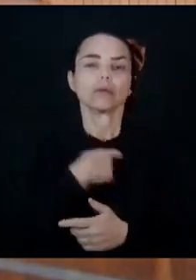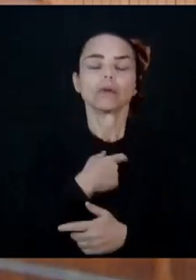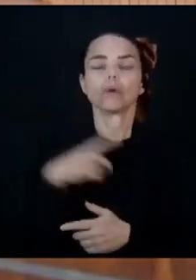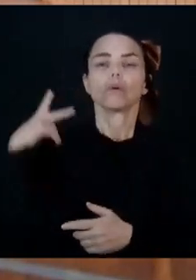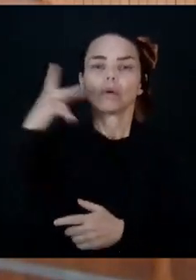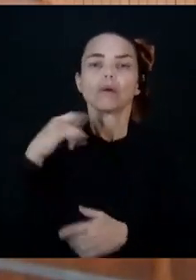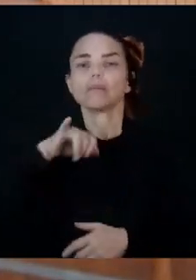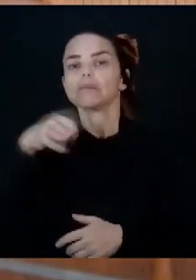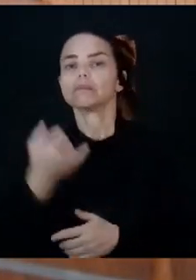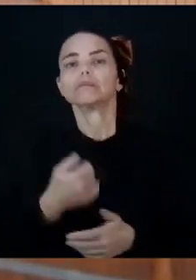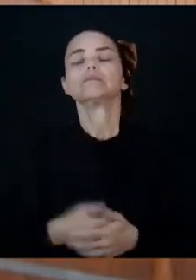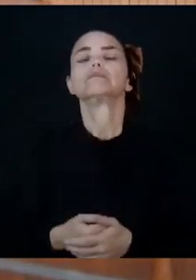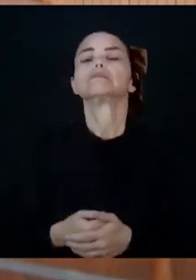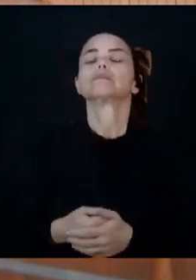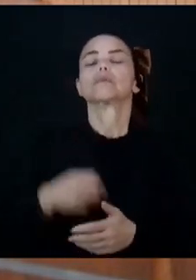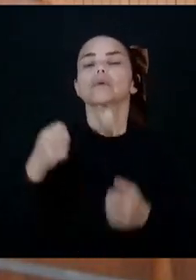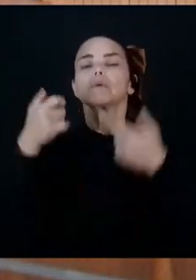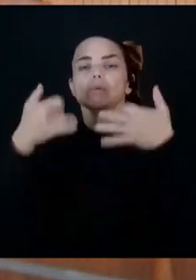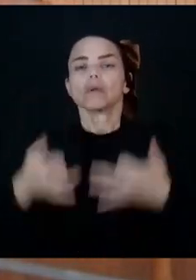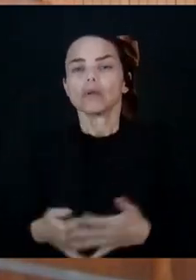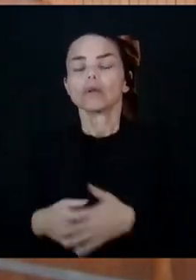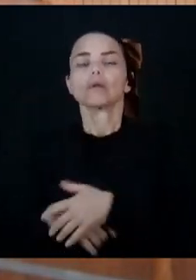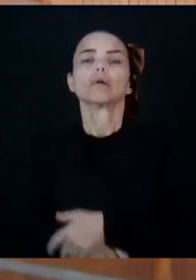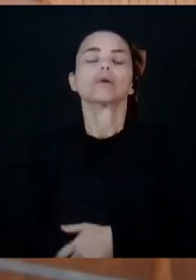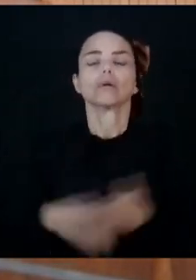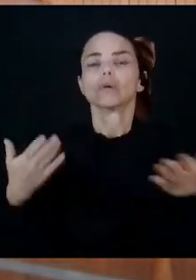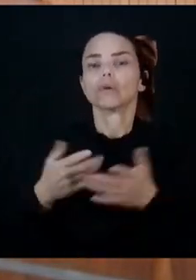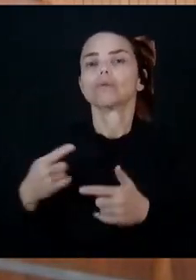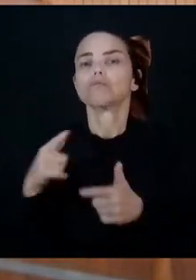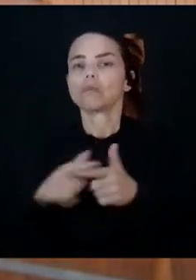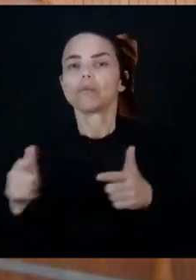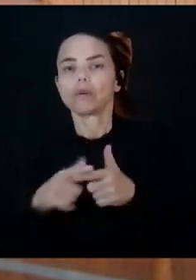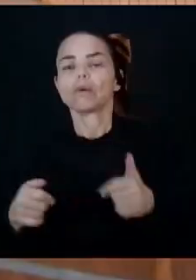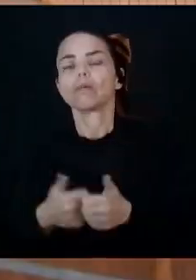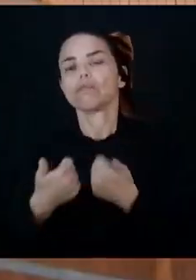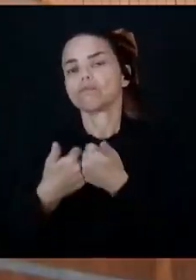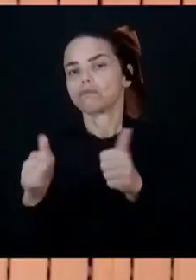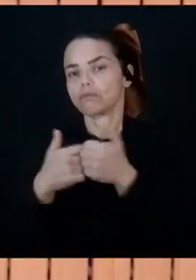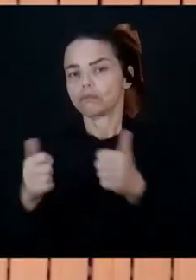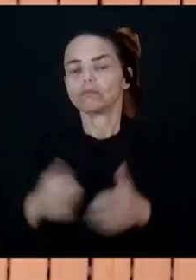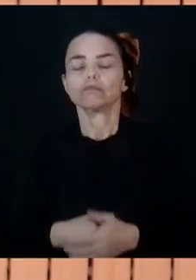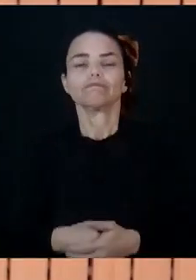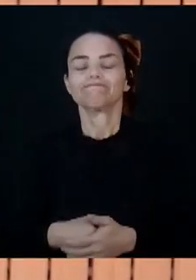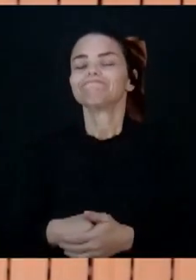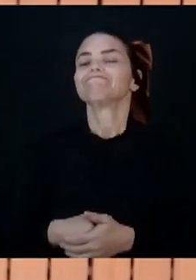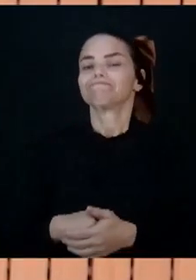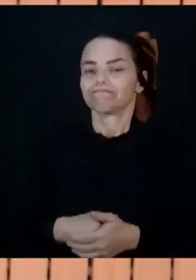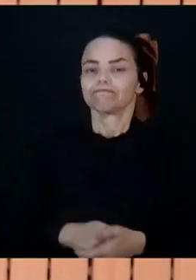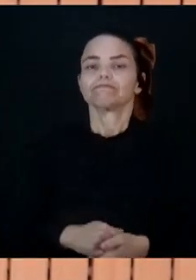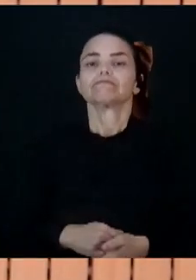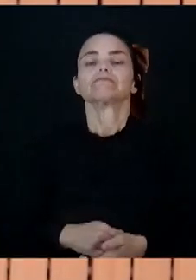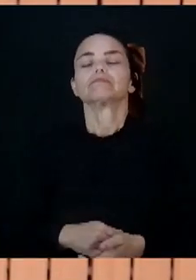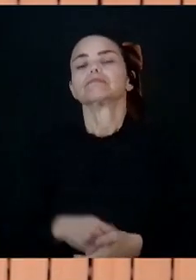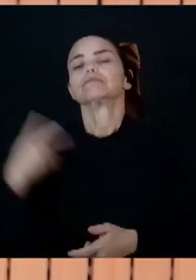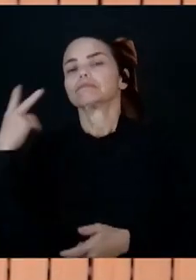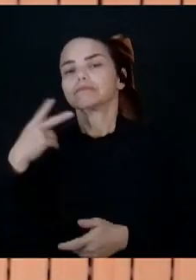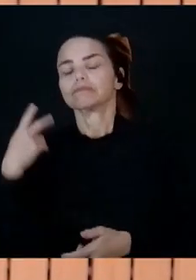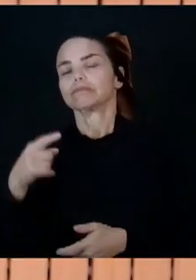para comentar sobre a atual situação do transporte público na cidade. O vereador Otto é o